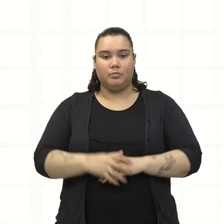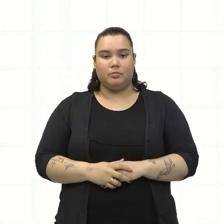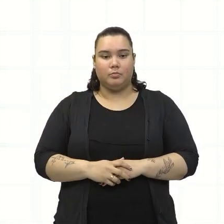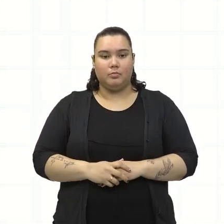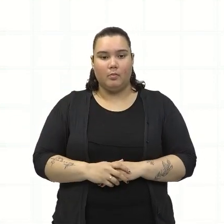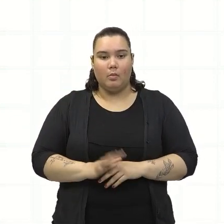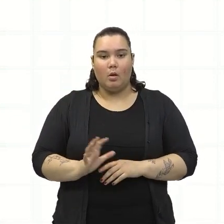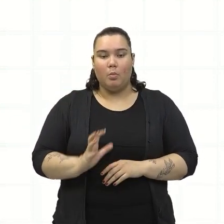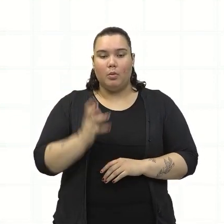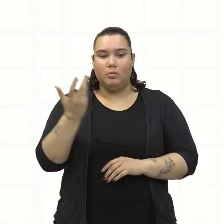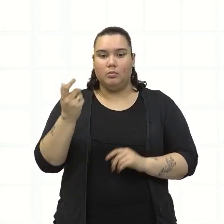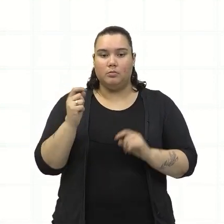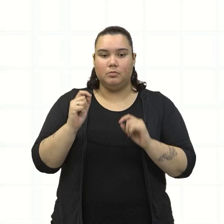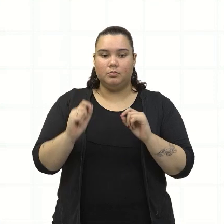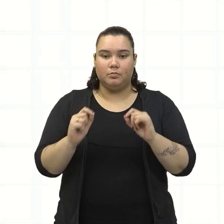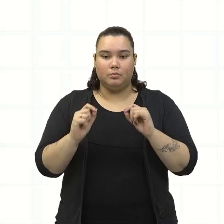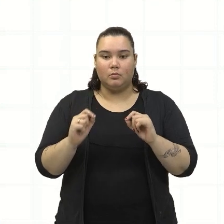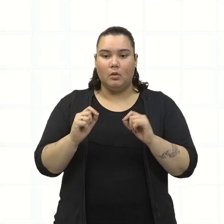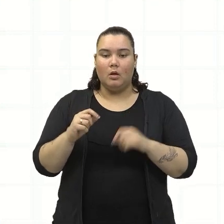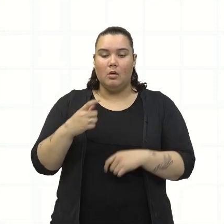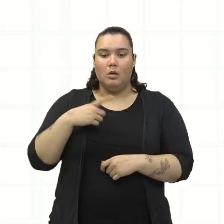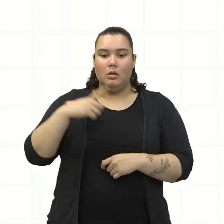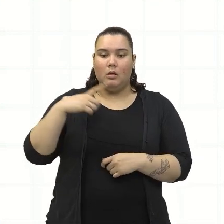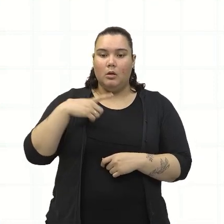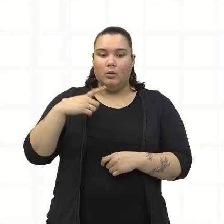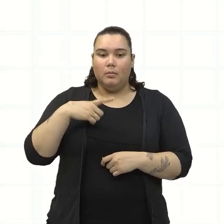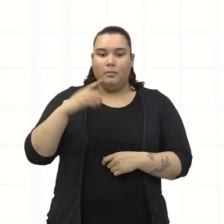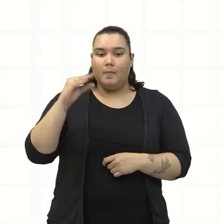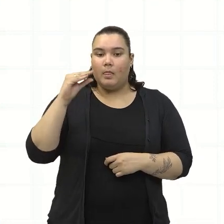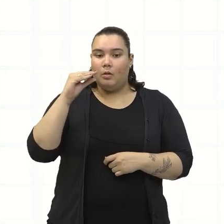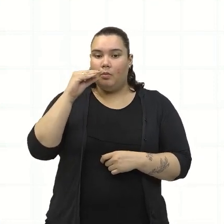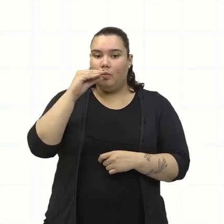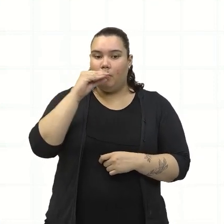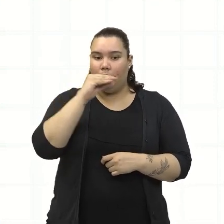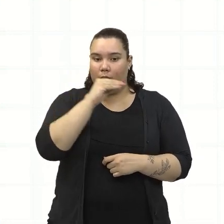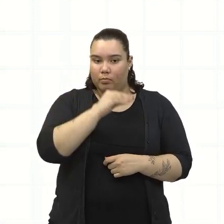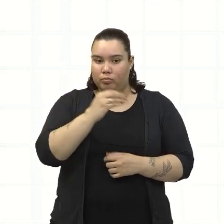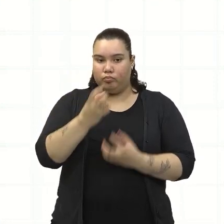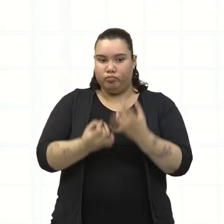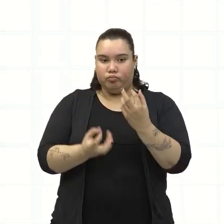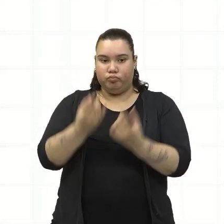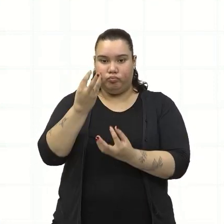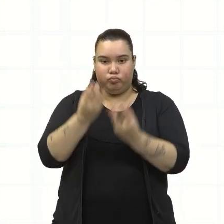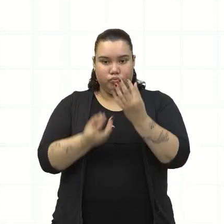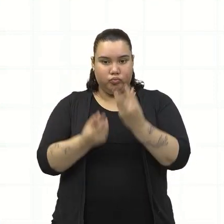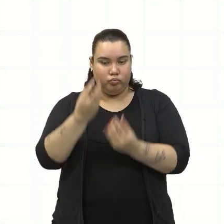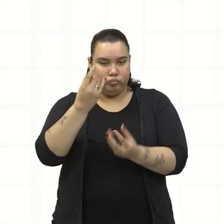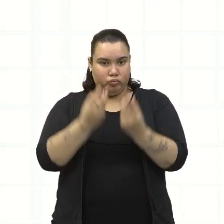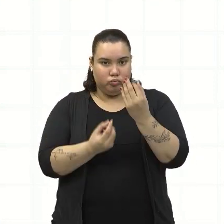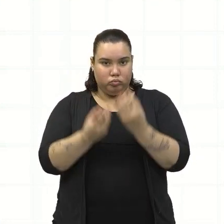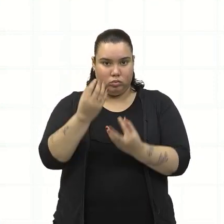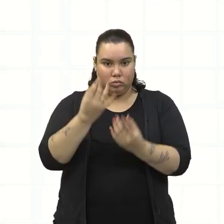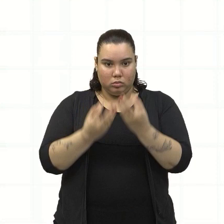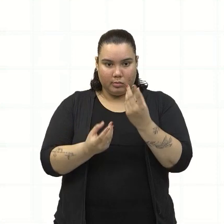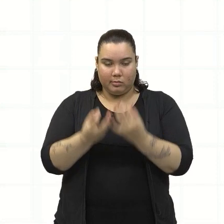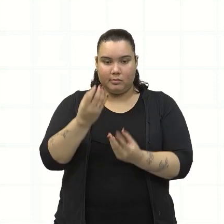que vai acontecer? Vai ser gerado, né, um calor, né, no caso, uma queima desses combustíveis aí,